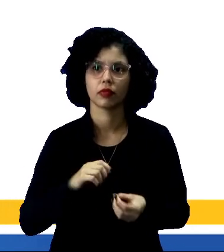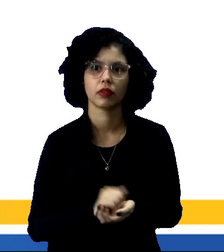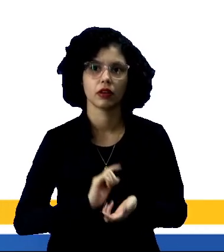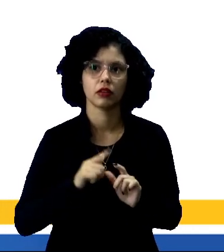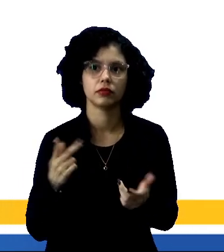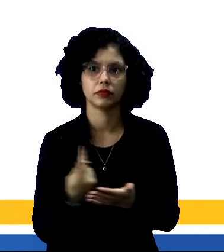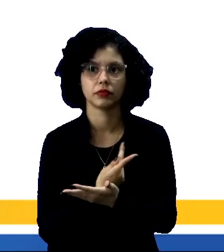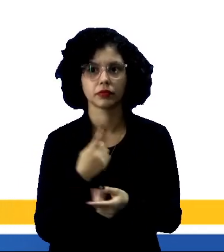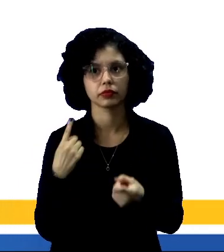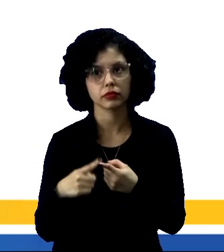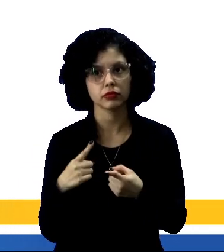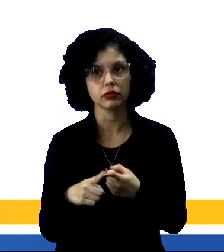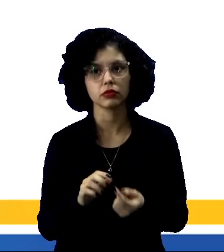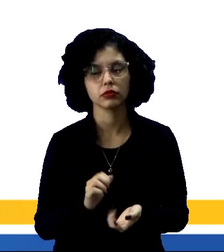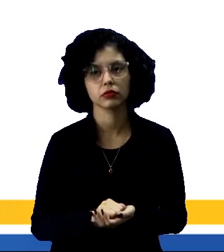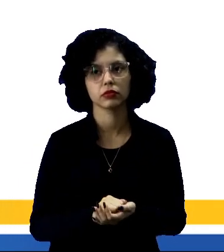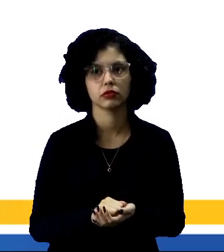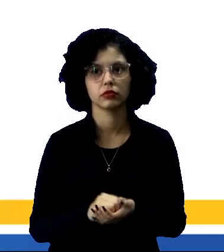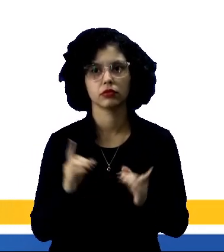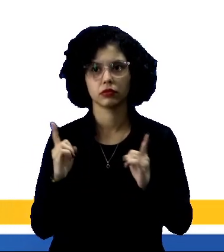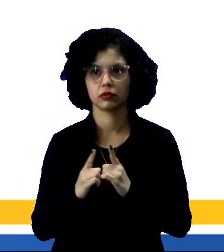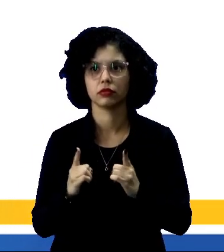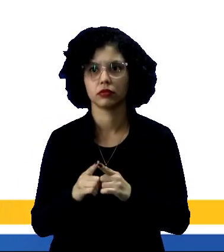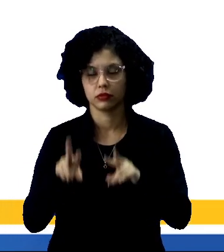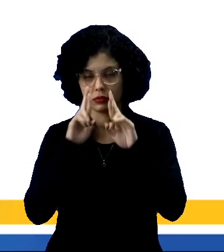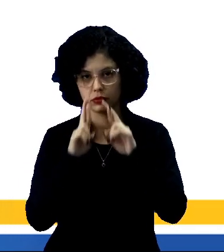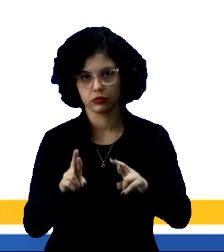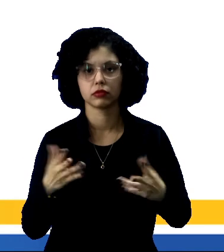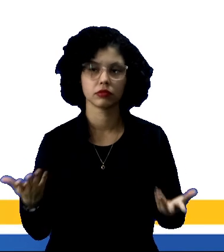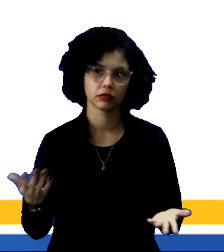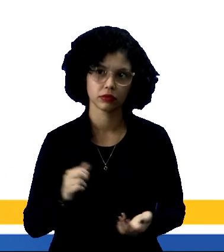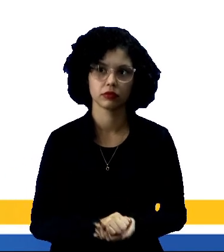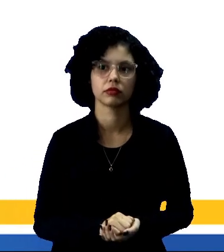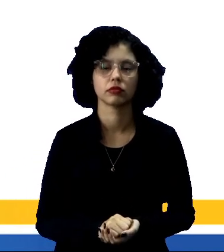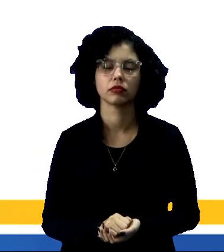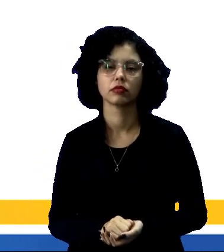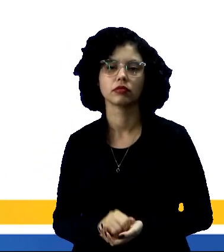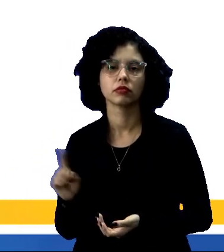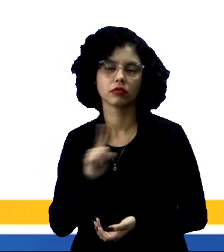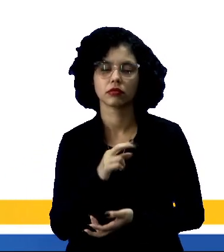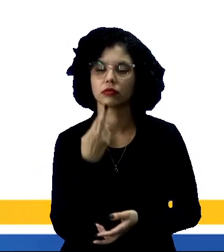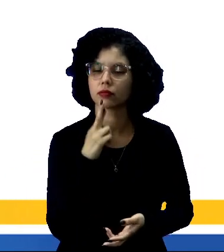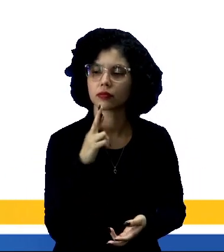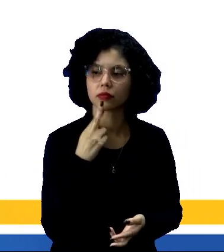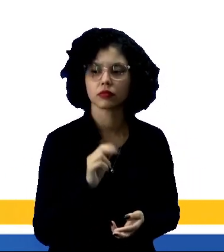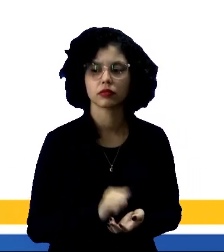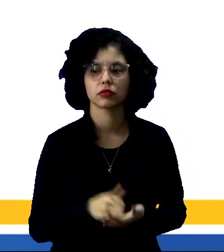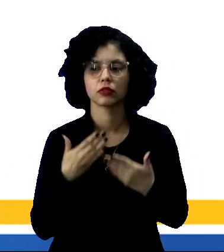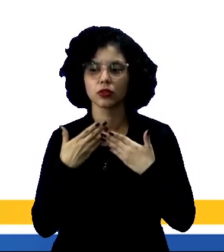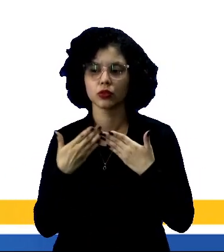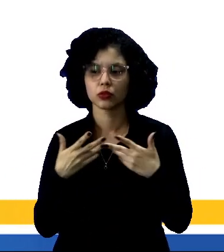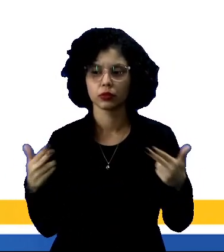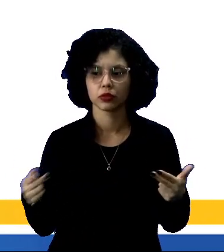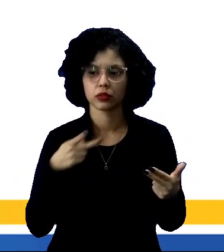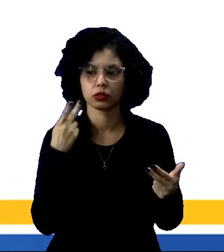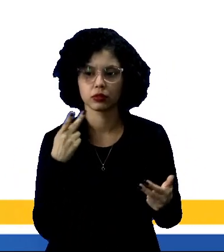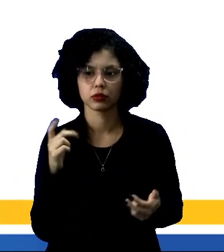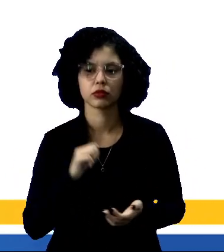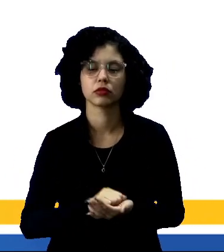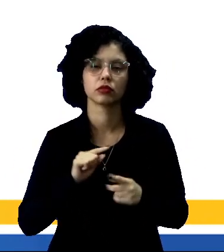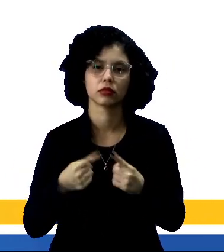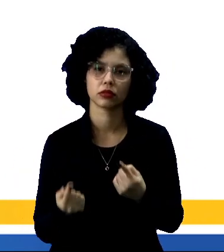se torna errada porque diz a indignação da cliente a respeito do atendimento. Não, ela não reclama, não é o objeto que ela